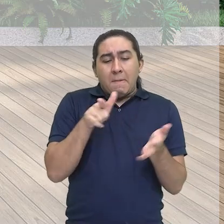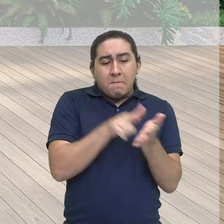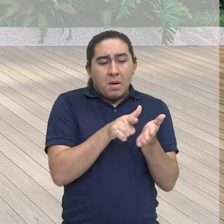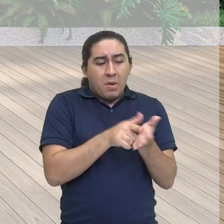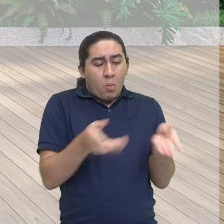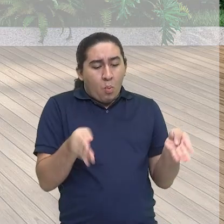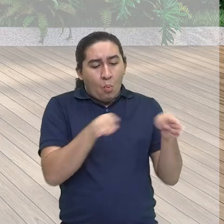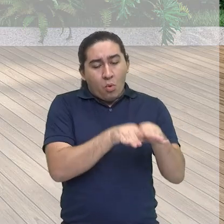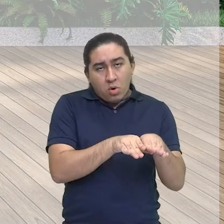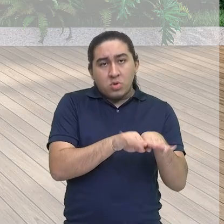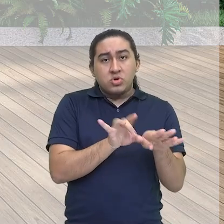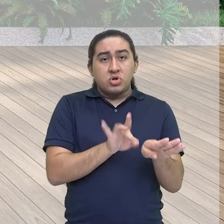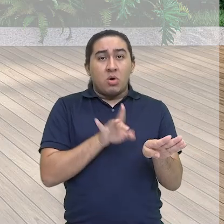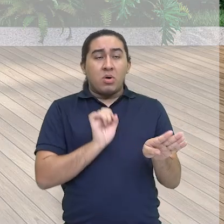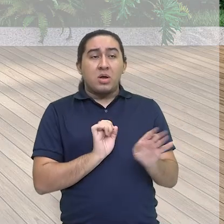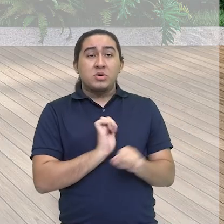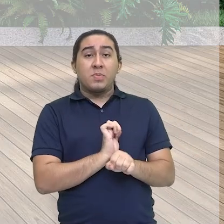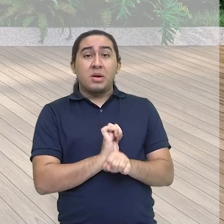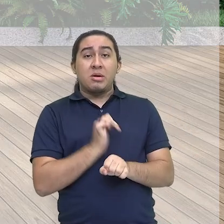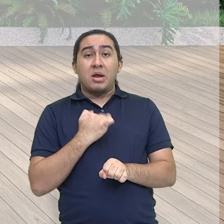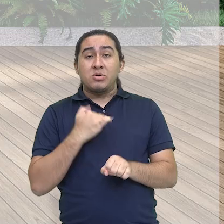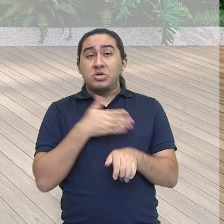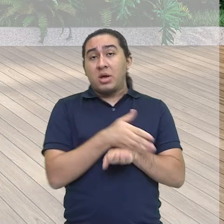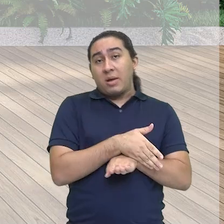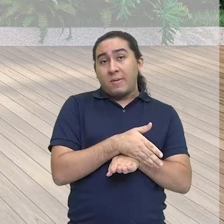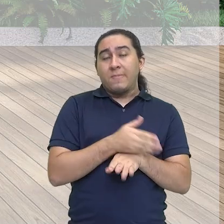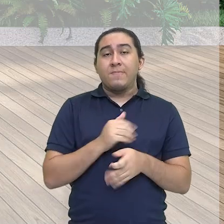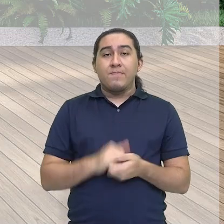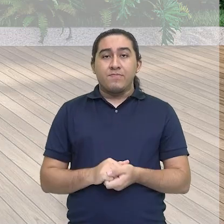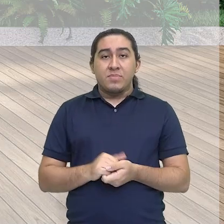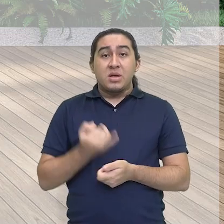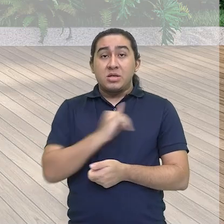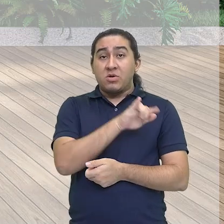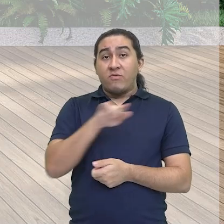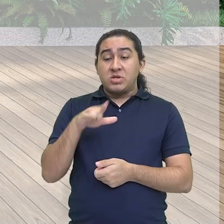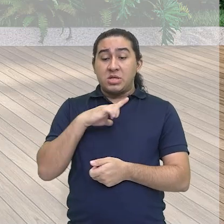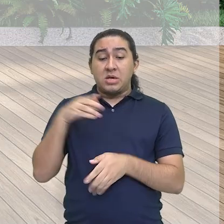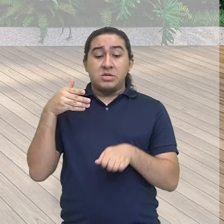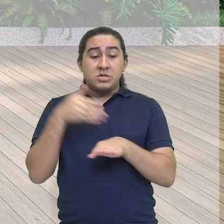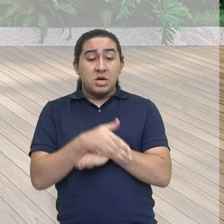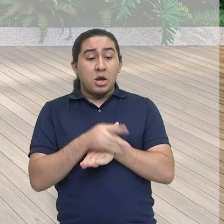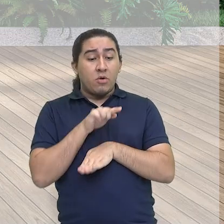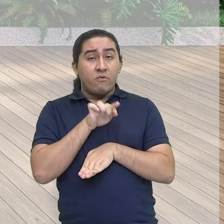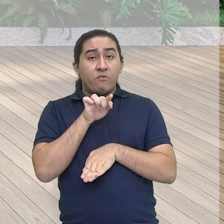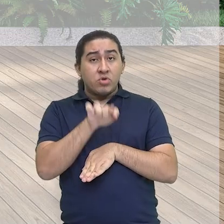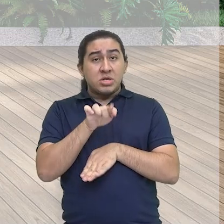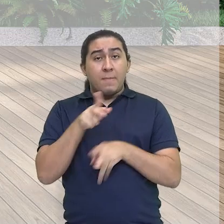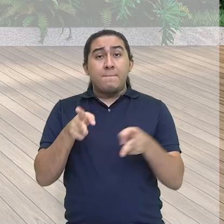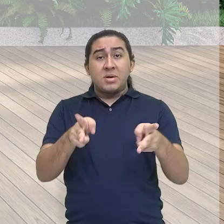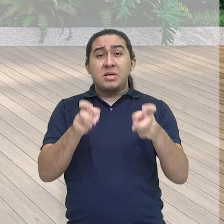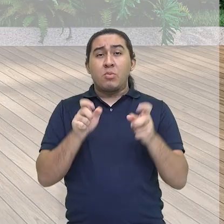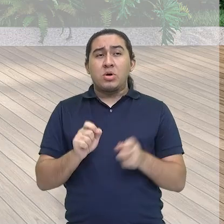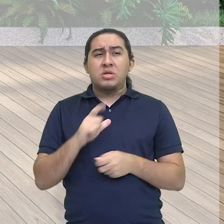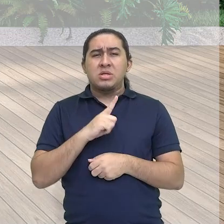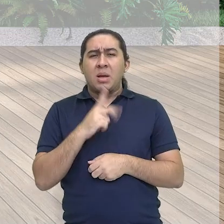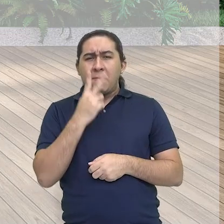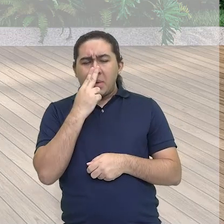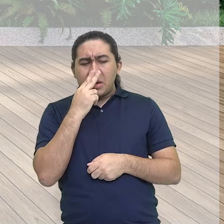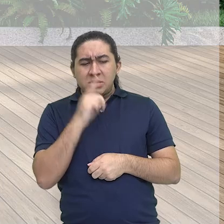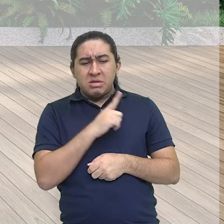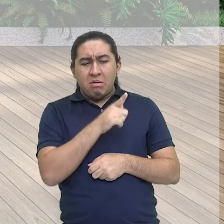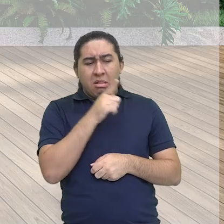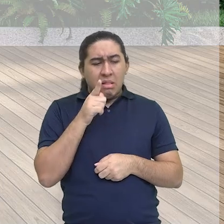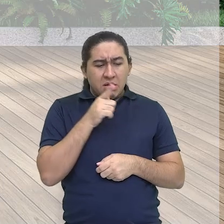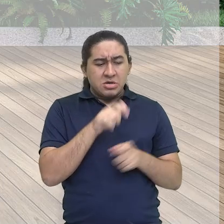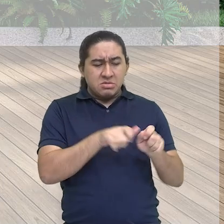lá só esperando eu chegar. Quando você chega, você nota que tá um pouquinho aberto, não